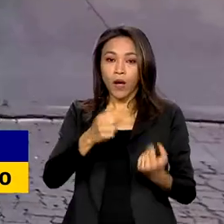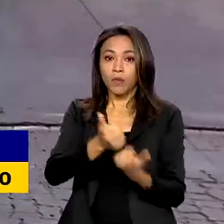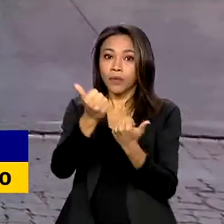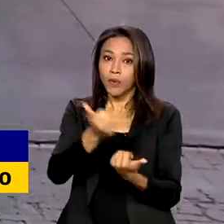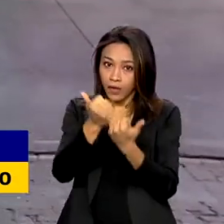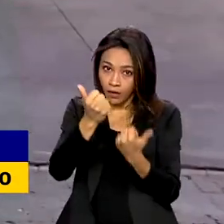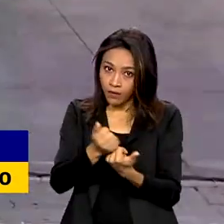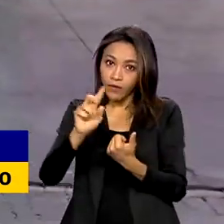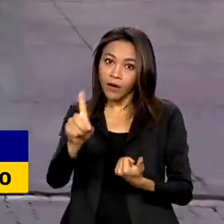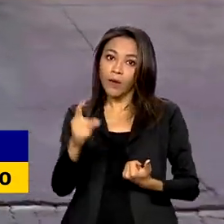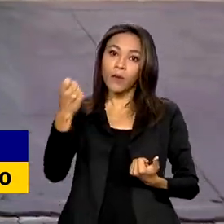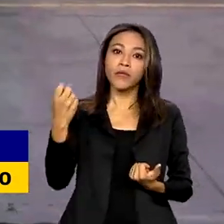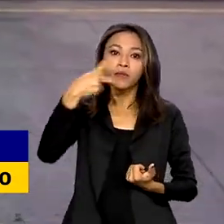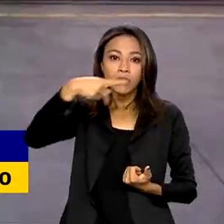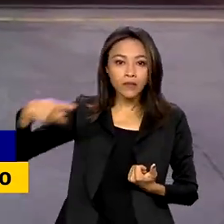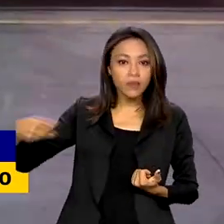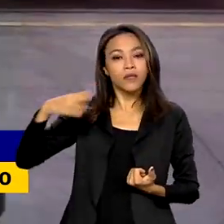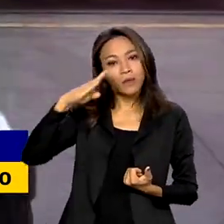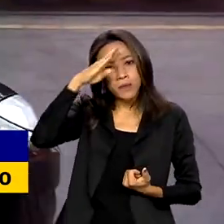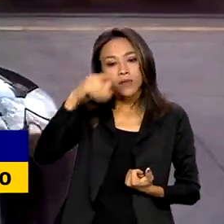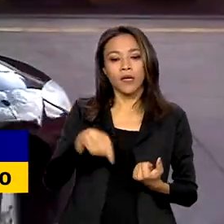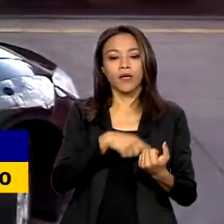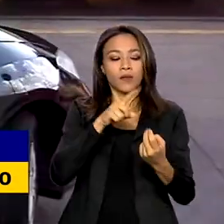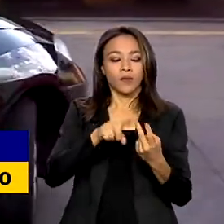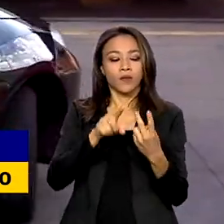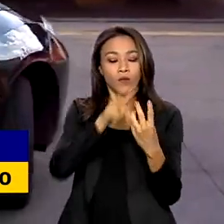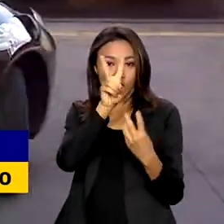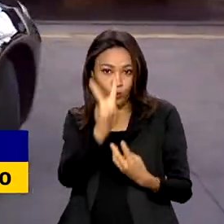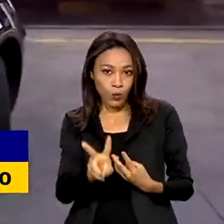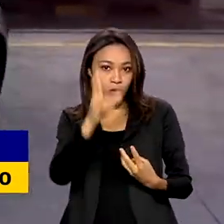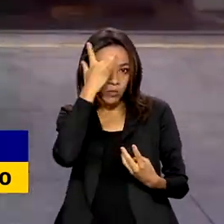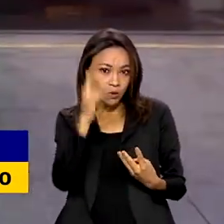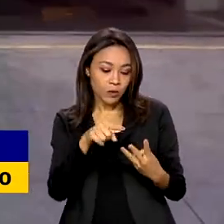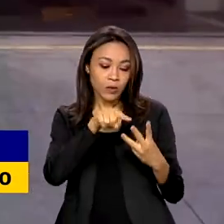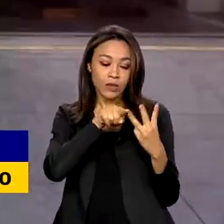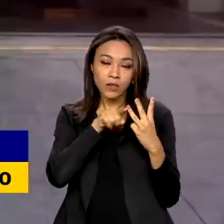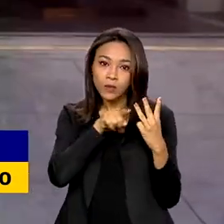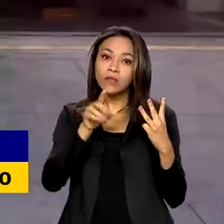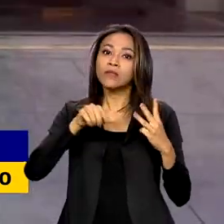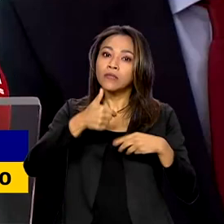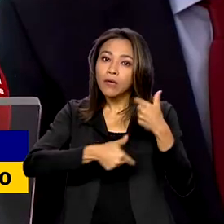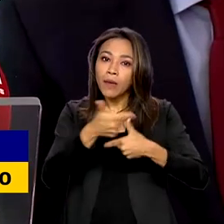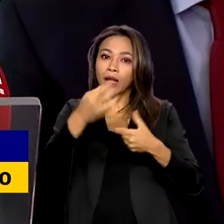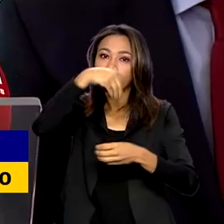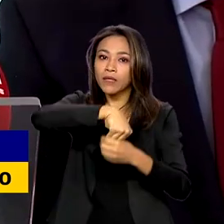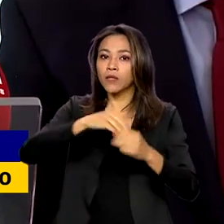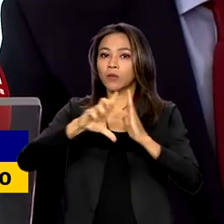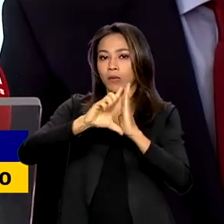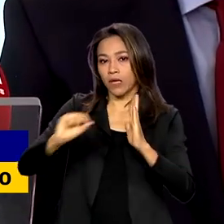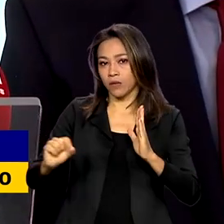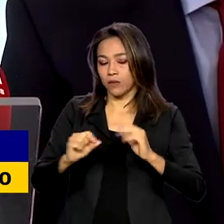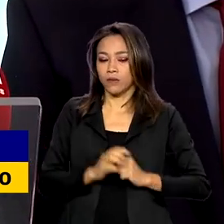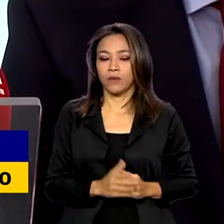do ex-presidente Max Guilherme e Sérgio cordeiro que trabalhavam no Palácio do Planalto